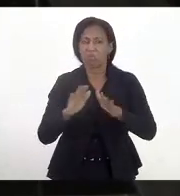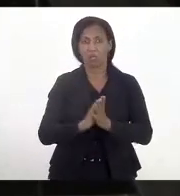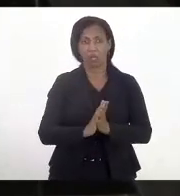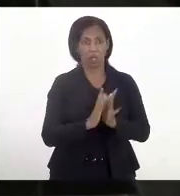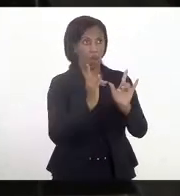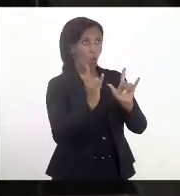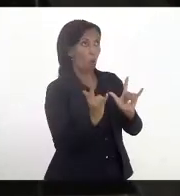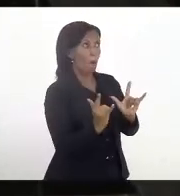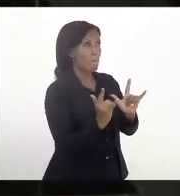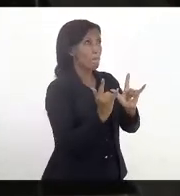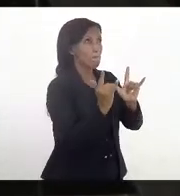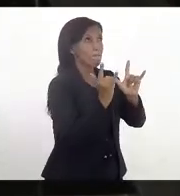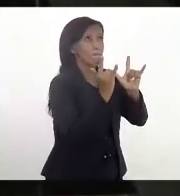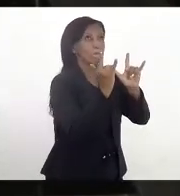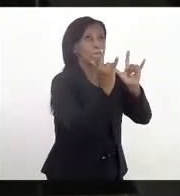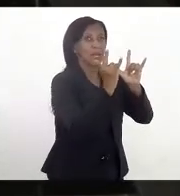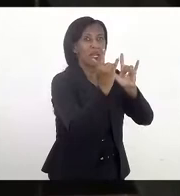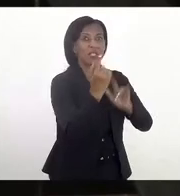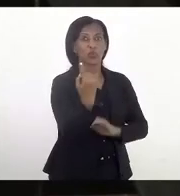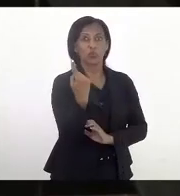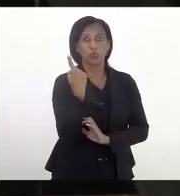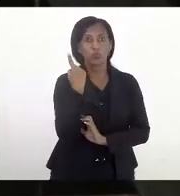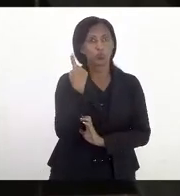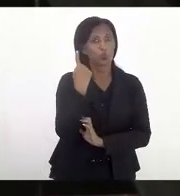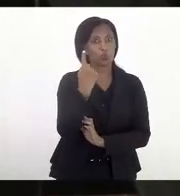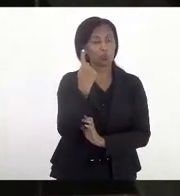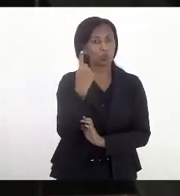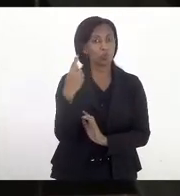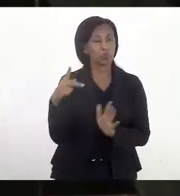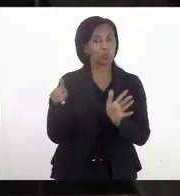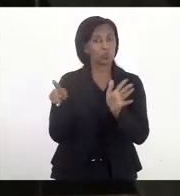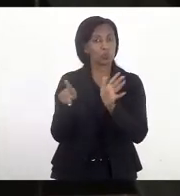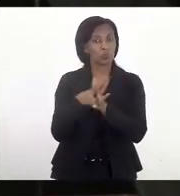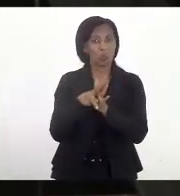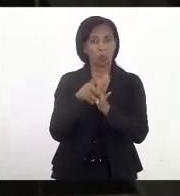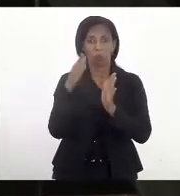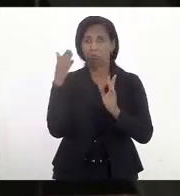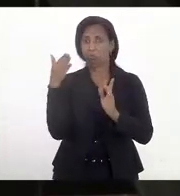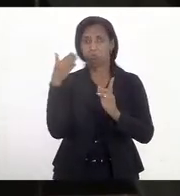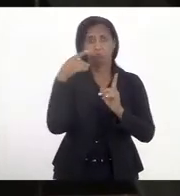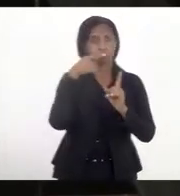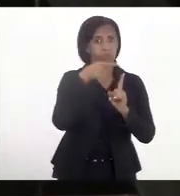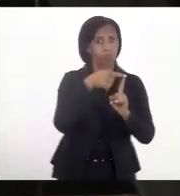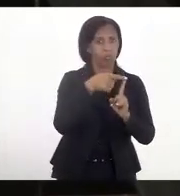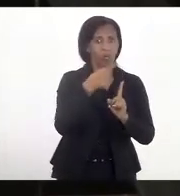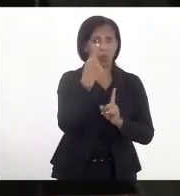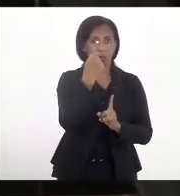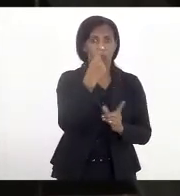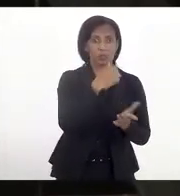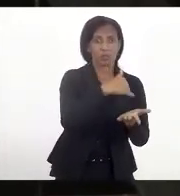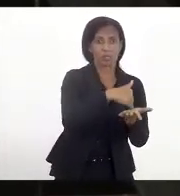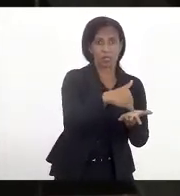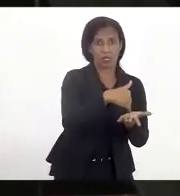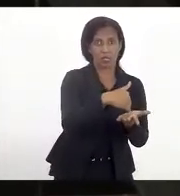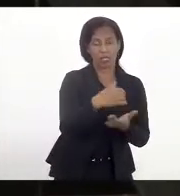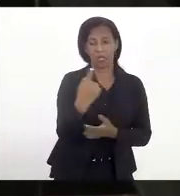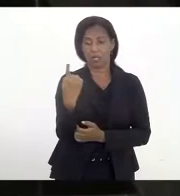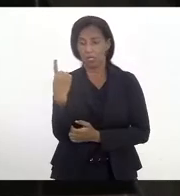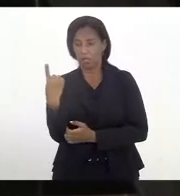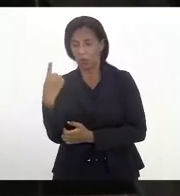funcionando única e exclusivamente com essa finalidade uma secretaria o